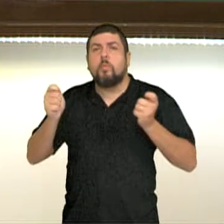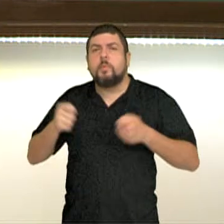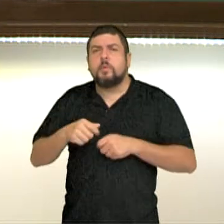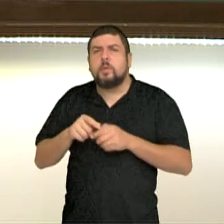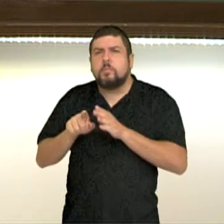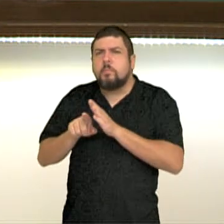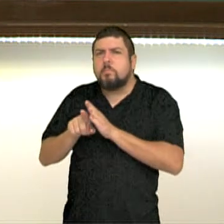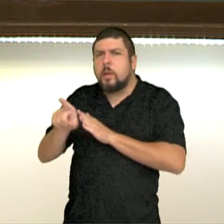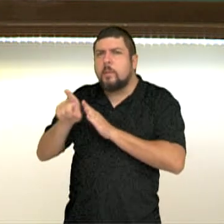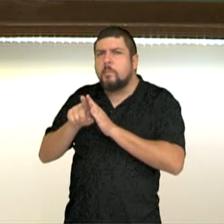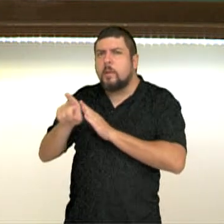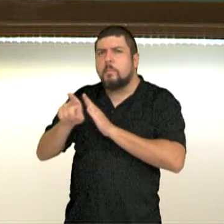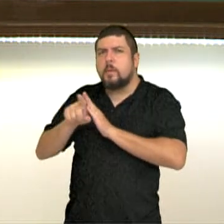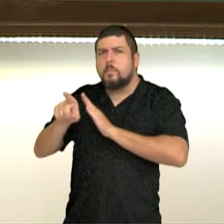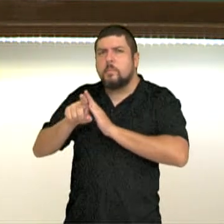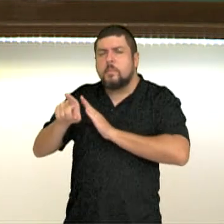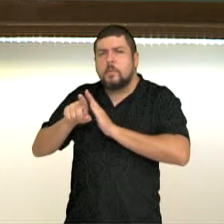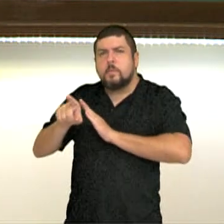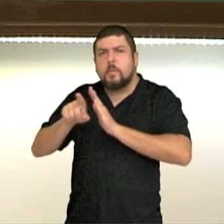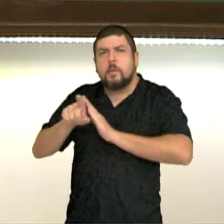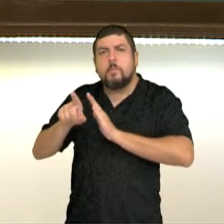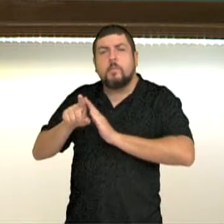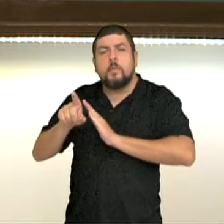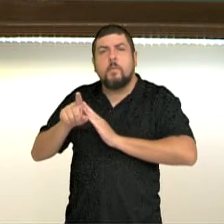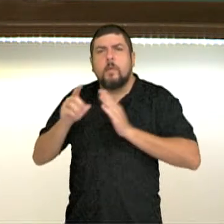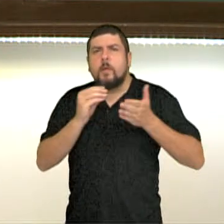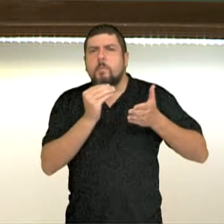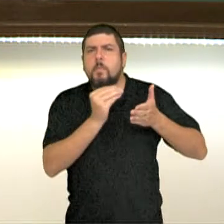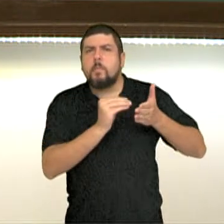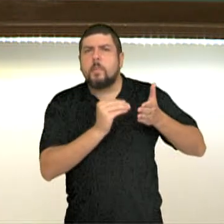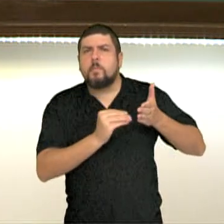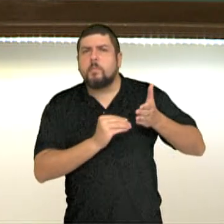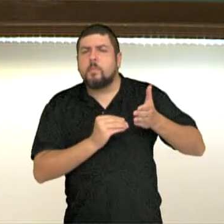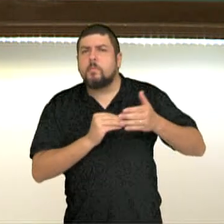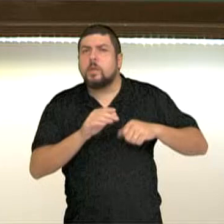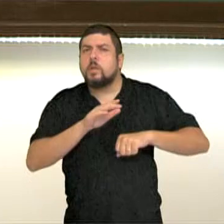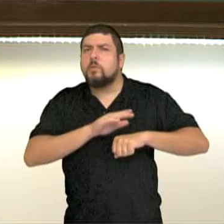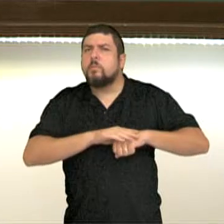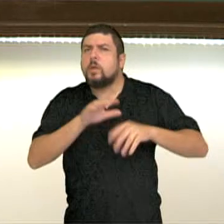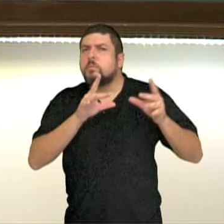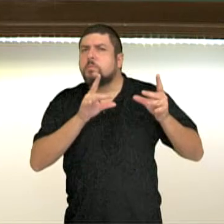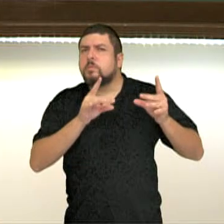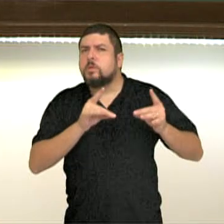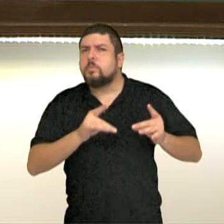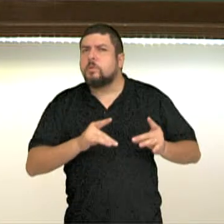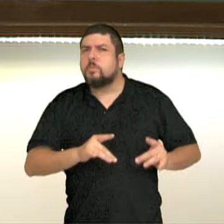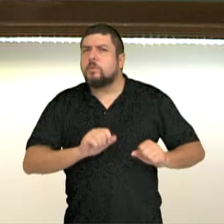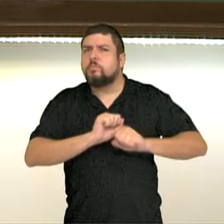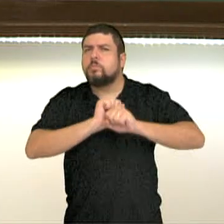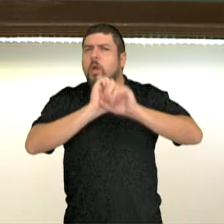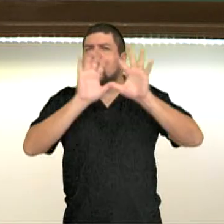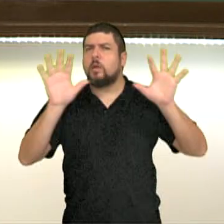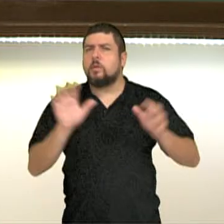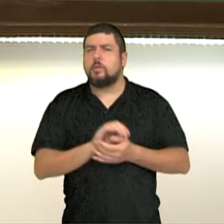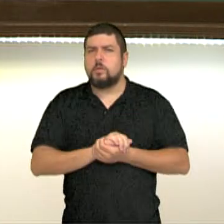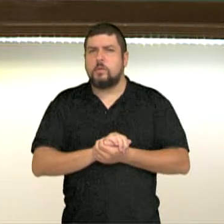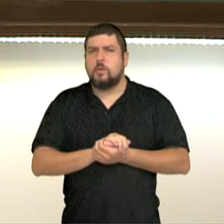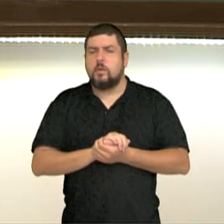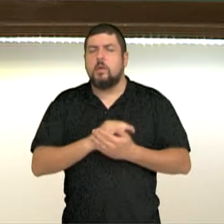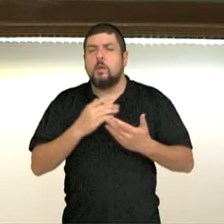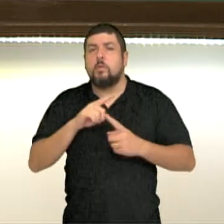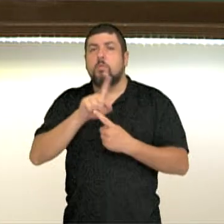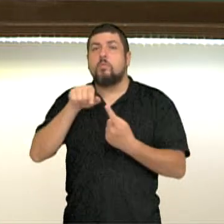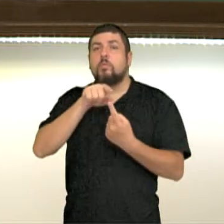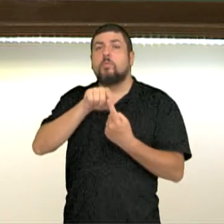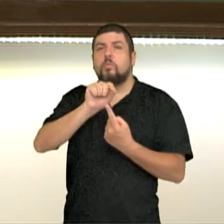das perguntas, detalhar melhor o que que eu quero que o entrevistado responda. Porque qual que é o meu objetivo? Que o